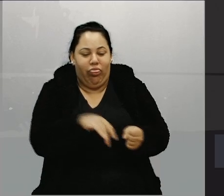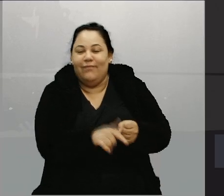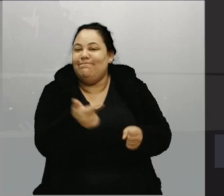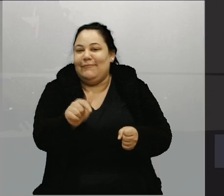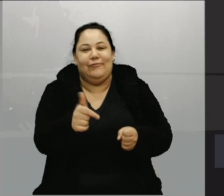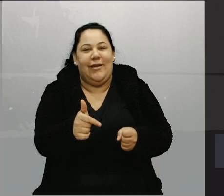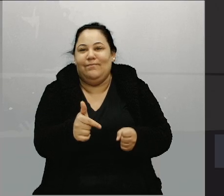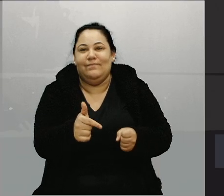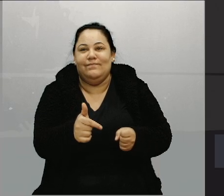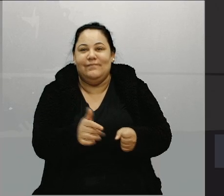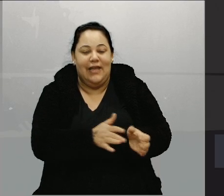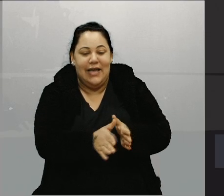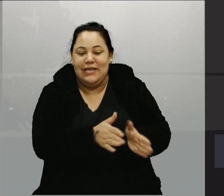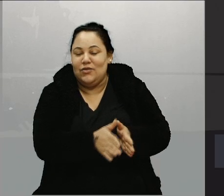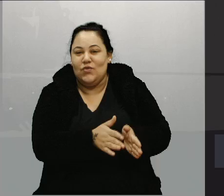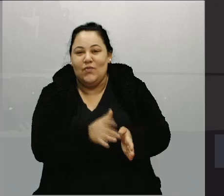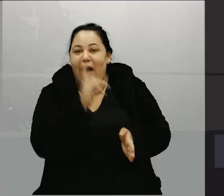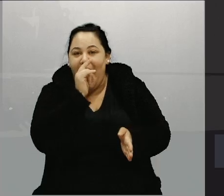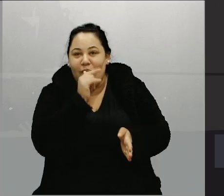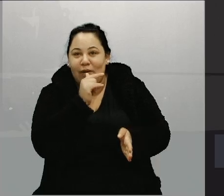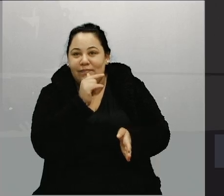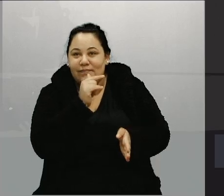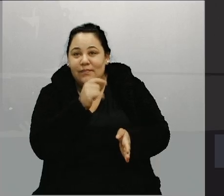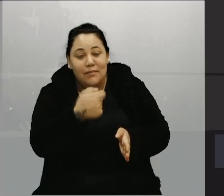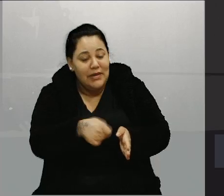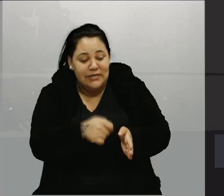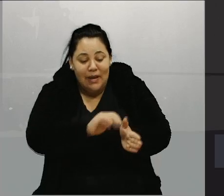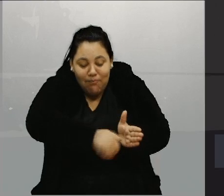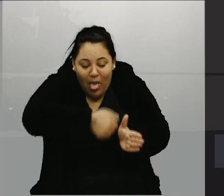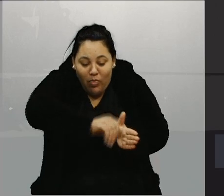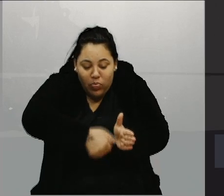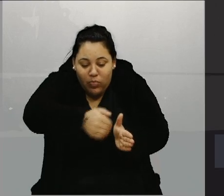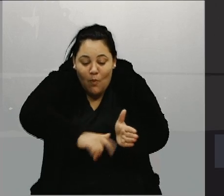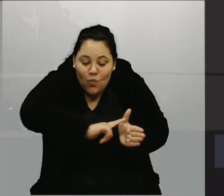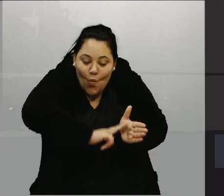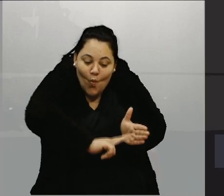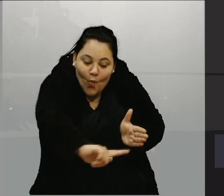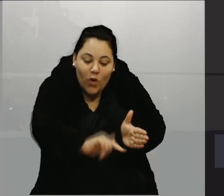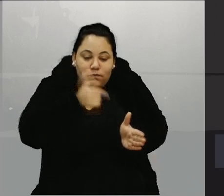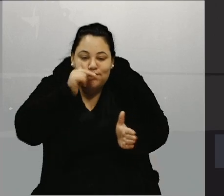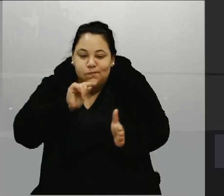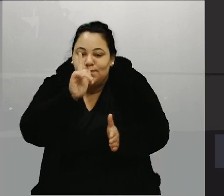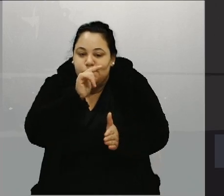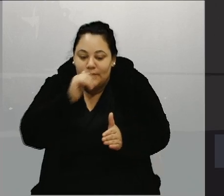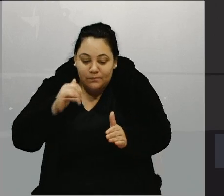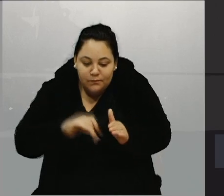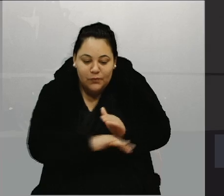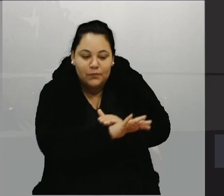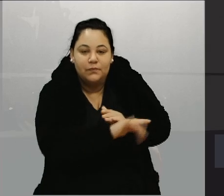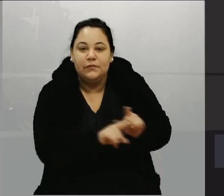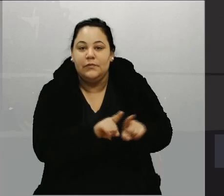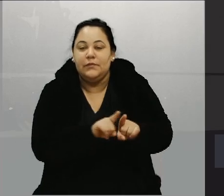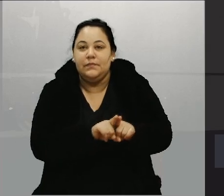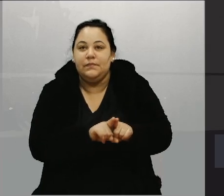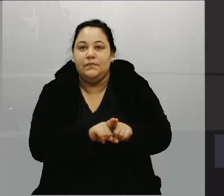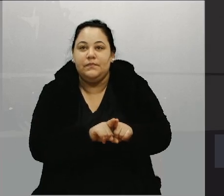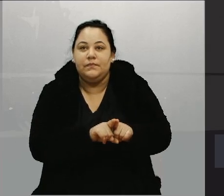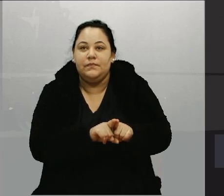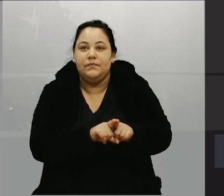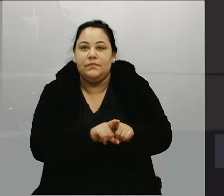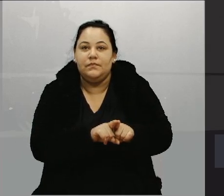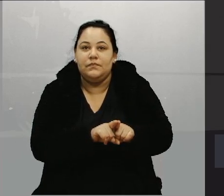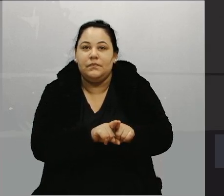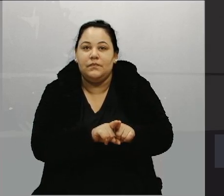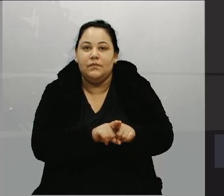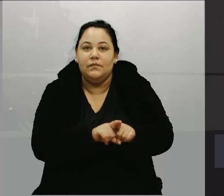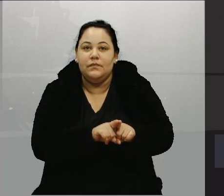ali. Aí, ó, tá, tem que pegar, tem que fazer. Aí tem lá, ó, como é que tu vai pegar o ônibus? Aí é na rua